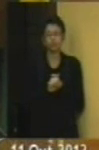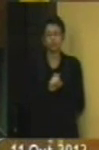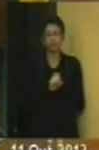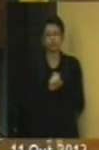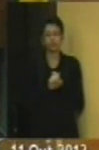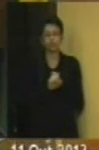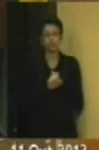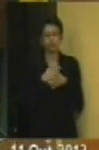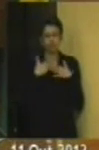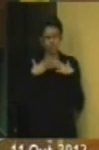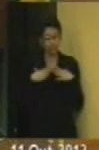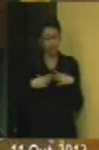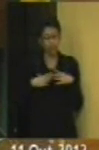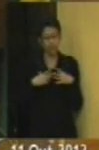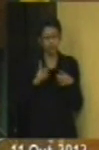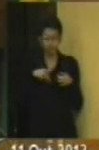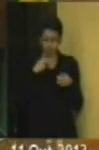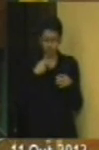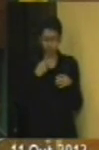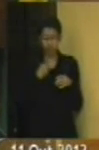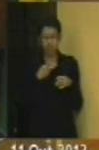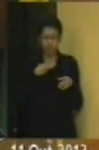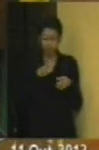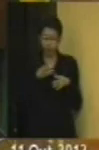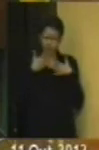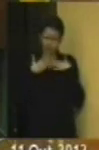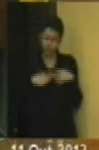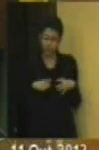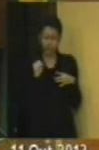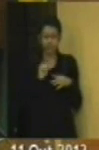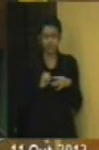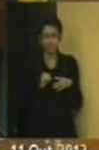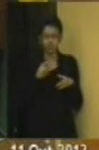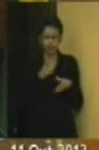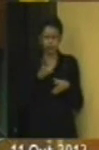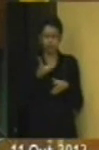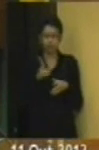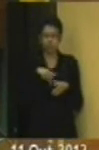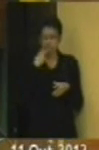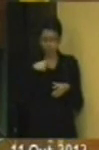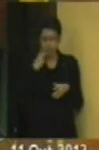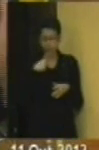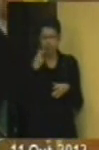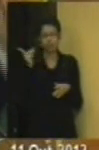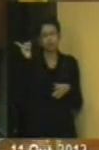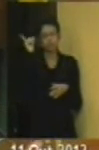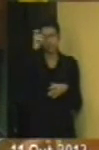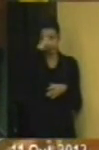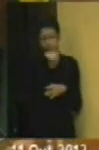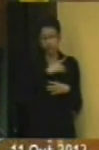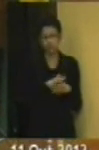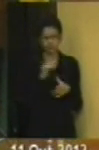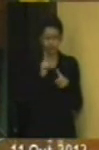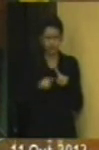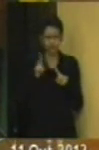não joga gasolina na fogueira jogue água que se vossa excelência continua jogando gasolina fica difícil o fogo vai aumentar